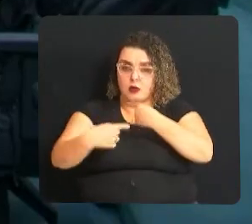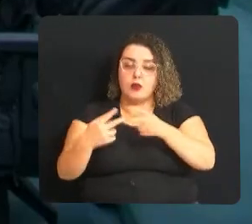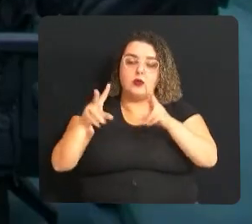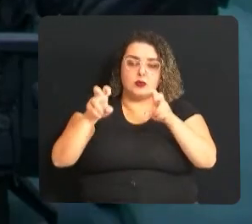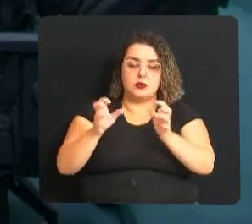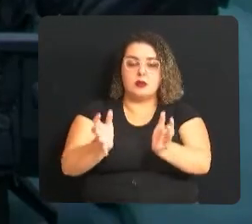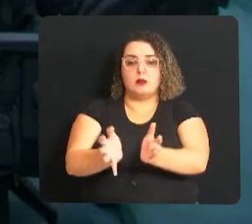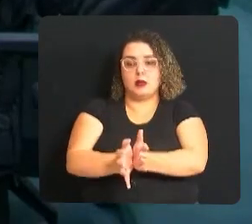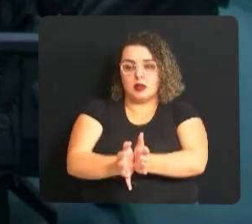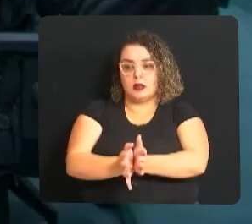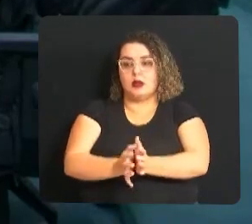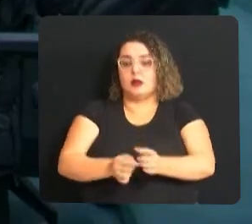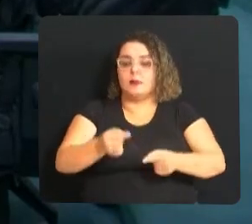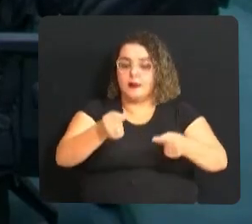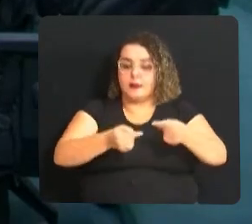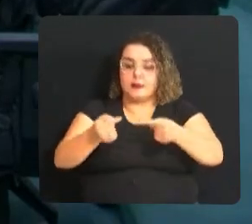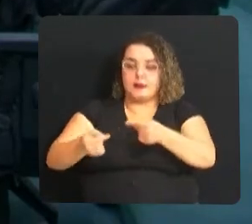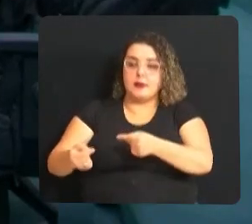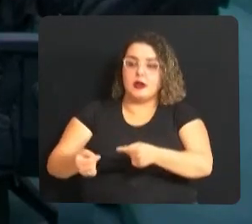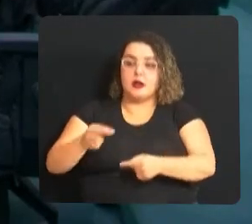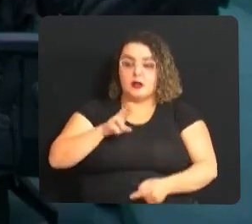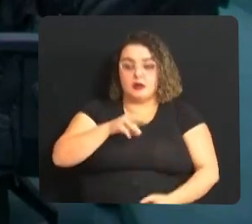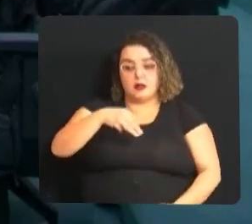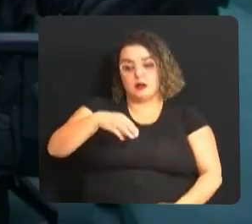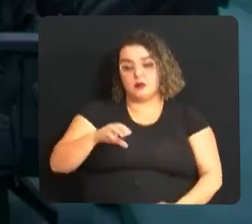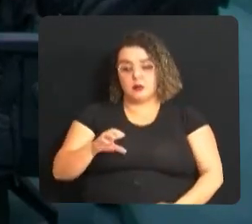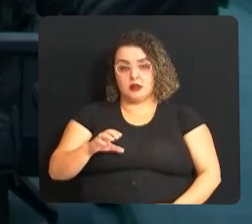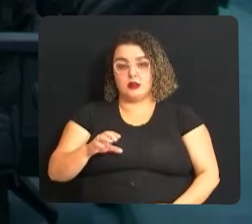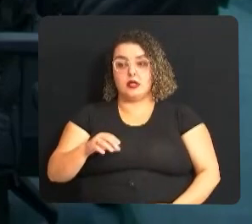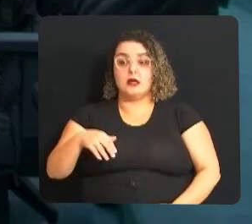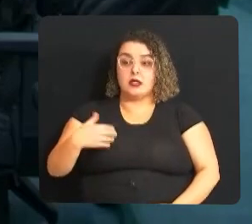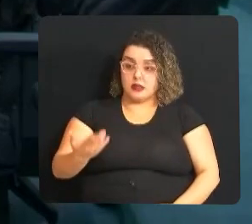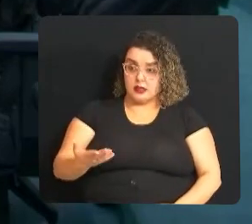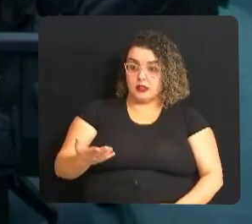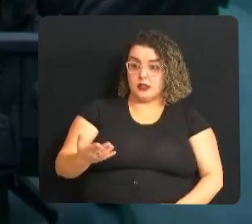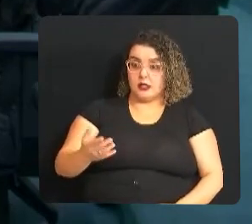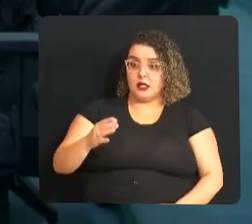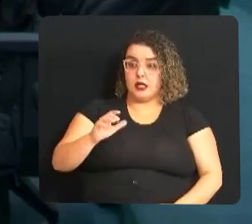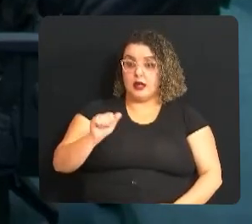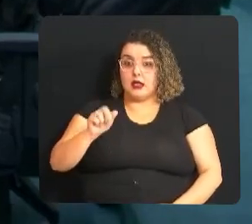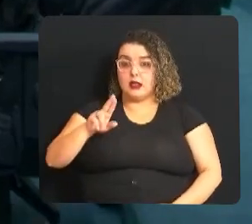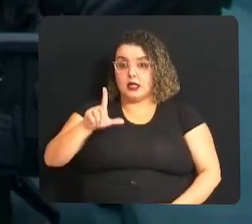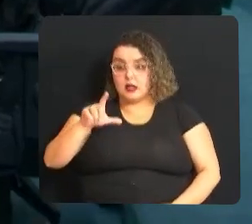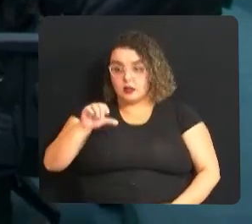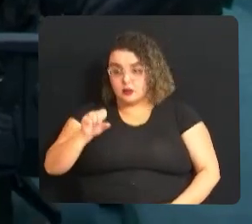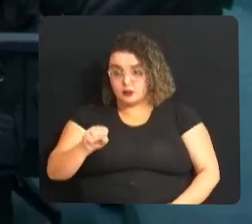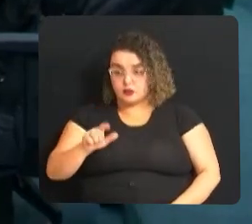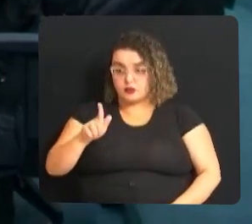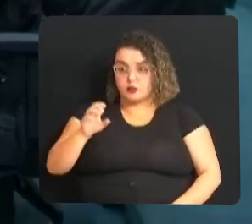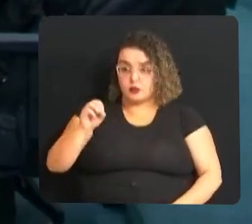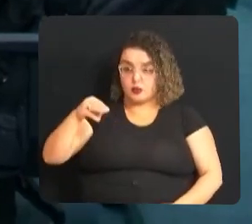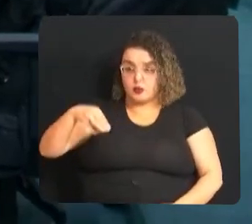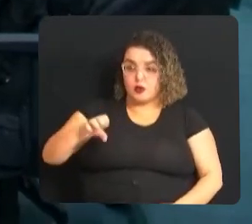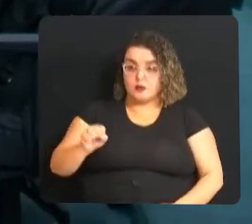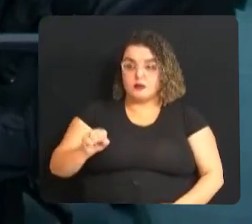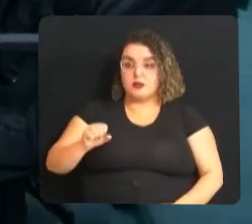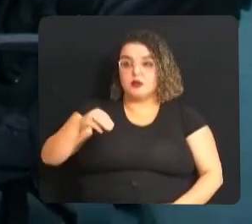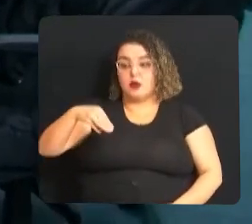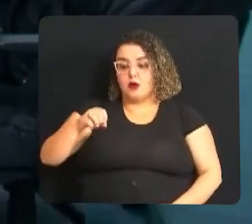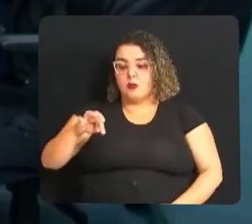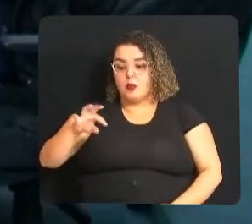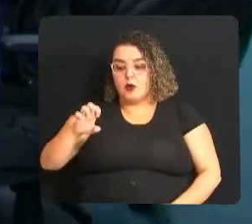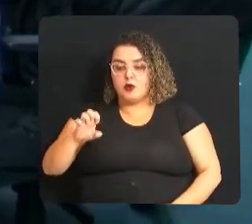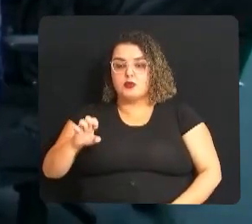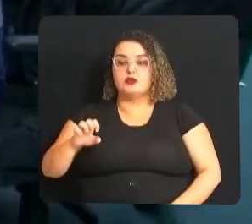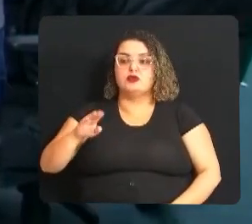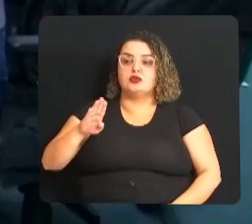outro tema da comissão que nós abordamos na região metropolitana. Haja vista que a região do Carlos Gomes, bairro Monte Belo 1 e